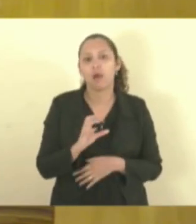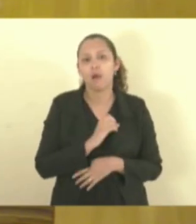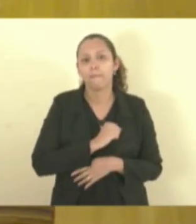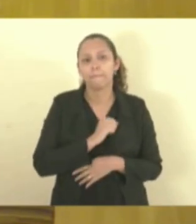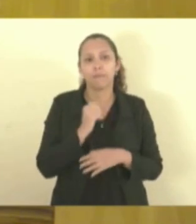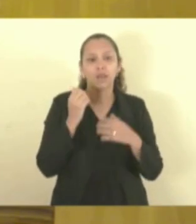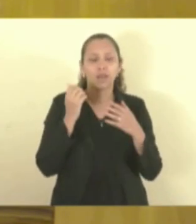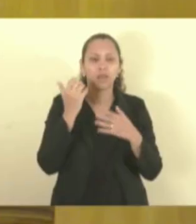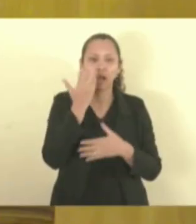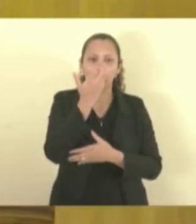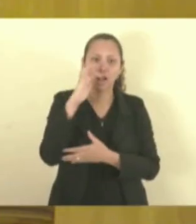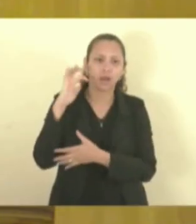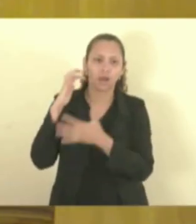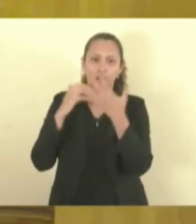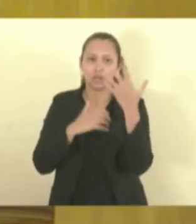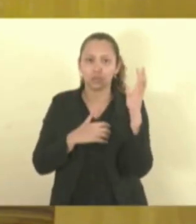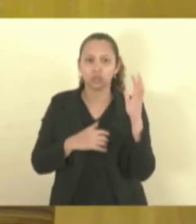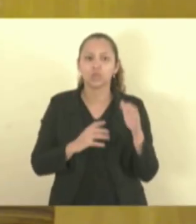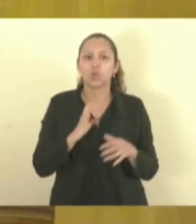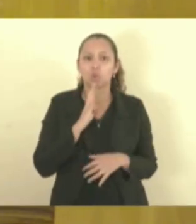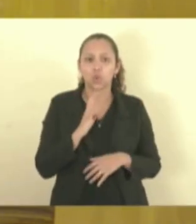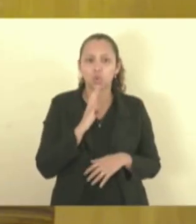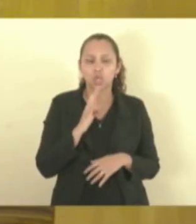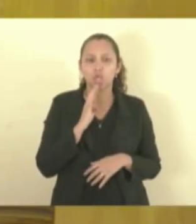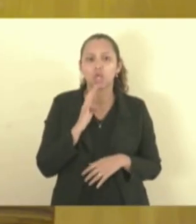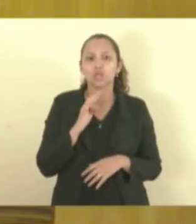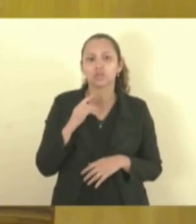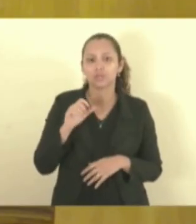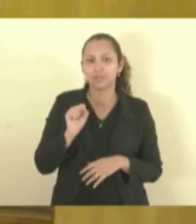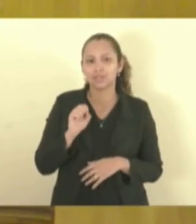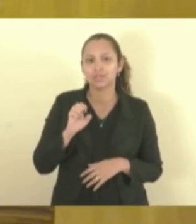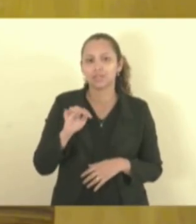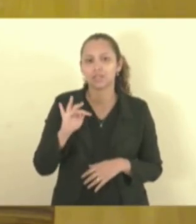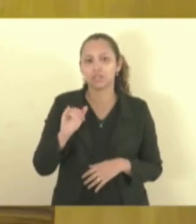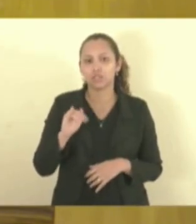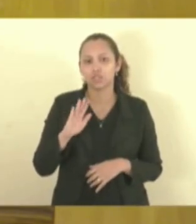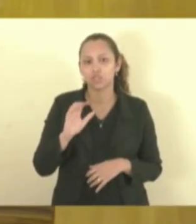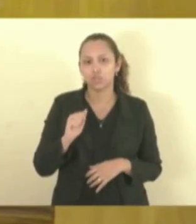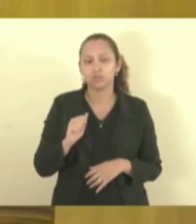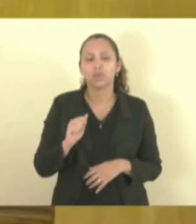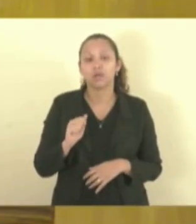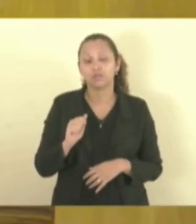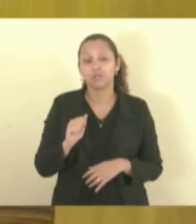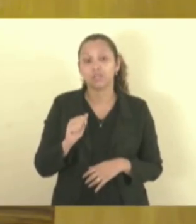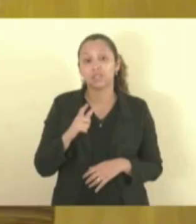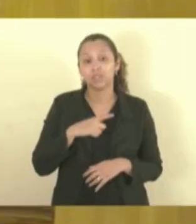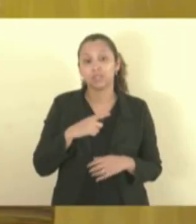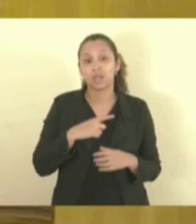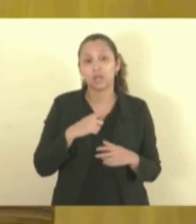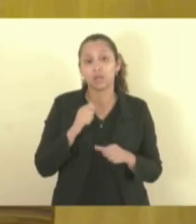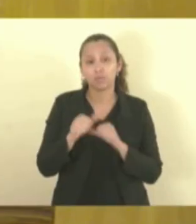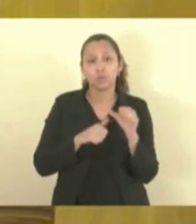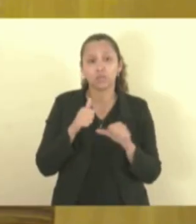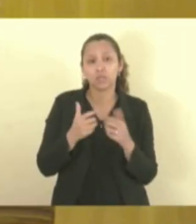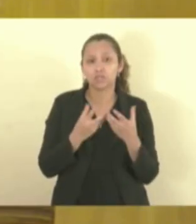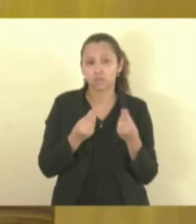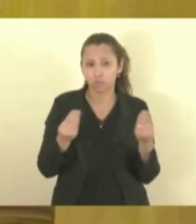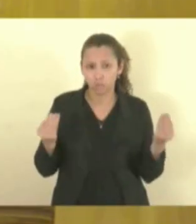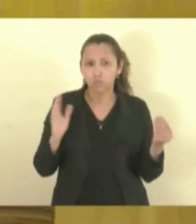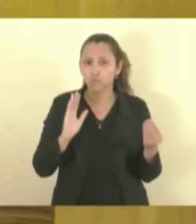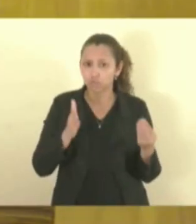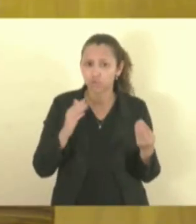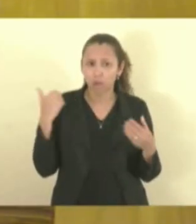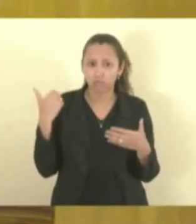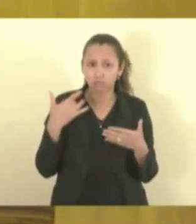E conheço particularmente o Parque de Setiba já há bastante tempo, e posso garantir a vocês que muita coisa mudou por lá também, né?